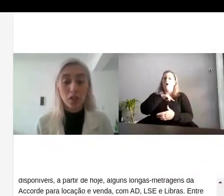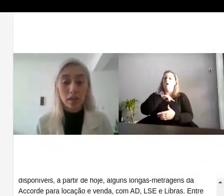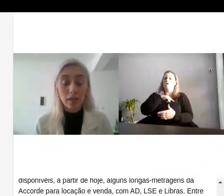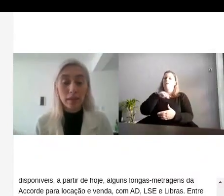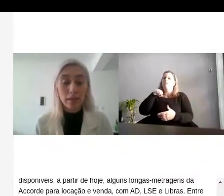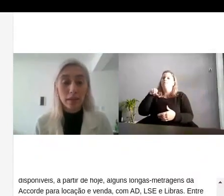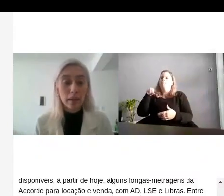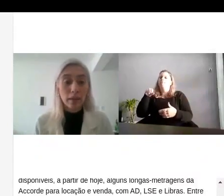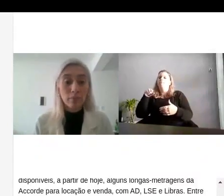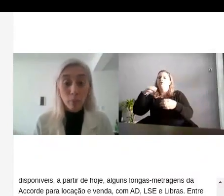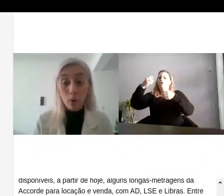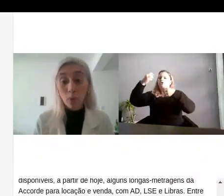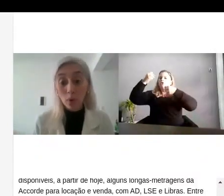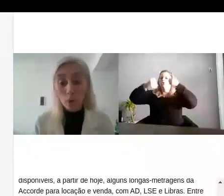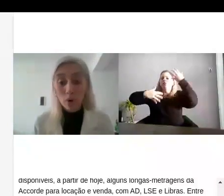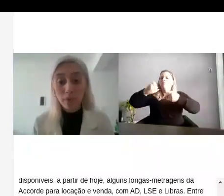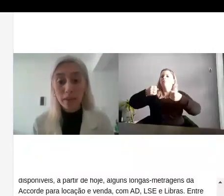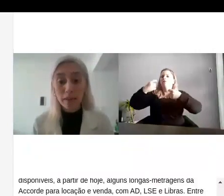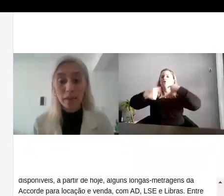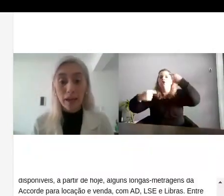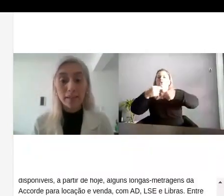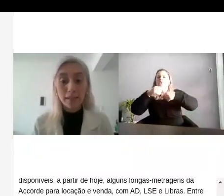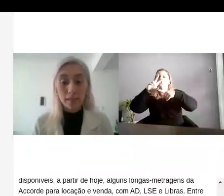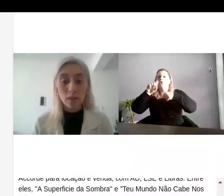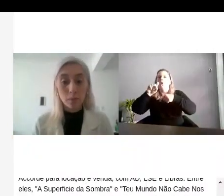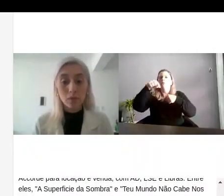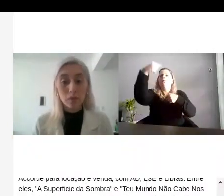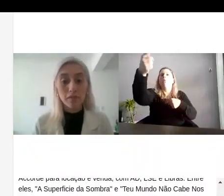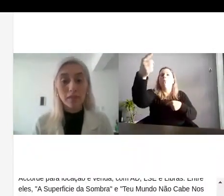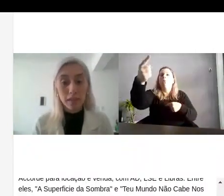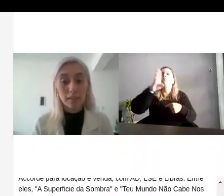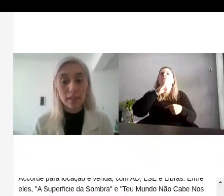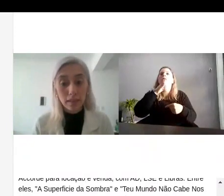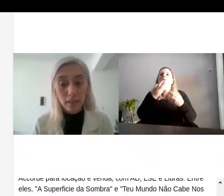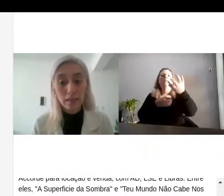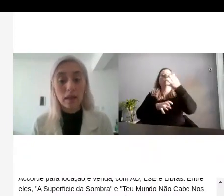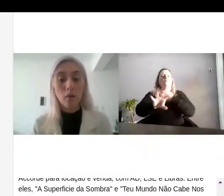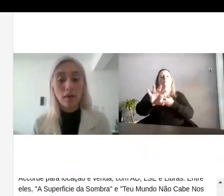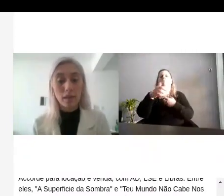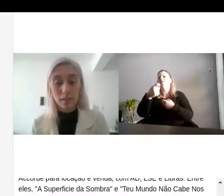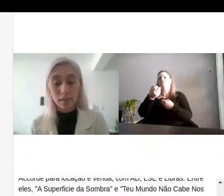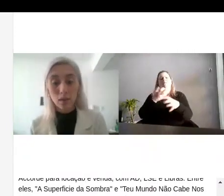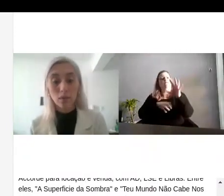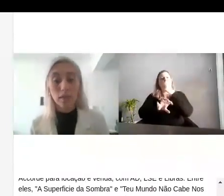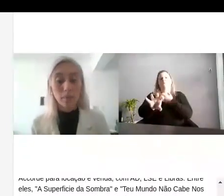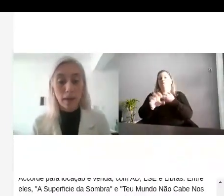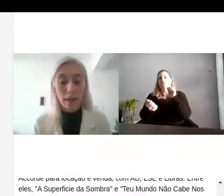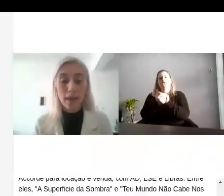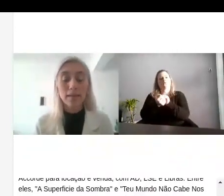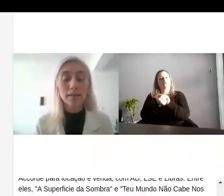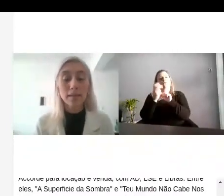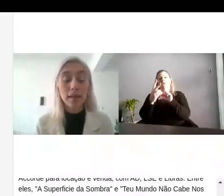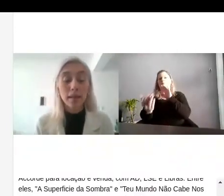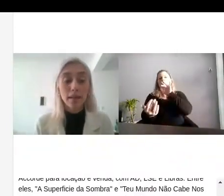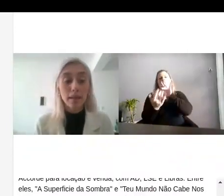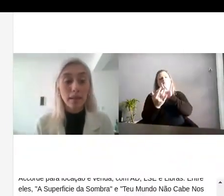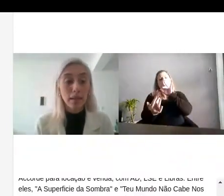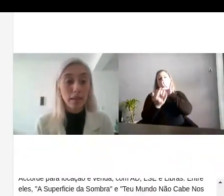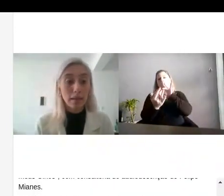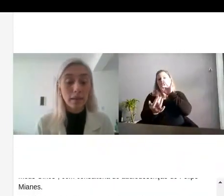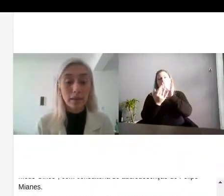gente procurou a inserção das pessoas com deficiência, sim, na organização, nas palestras,